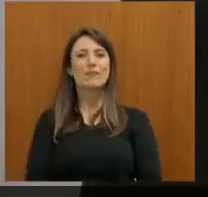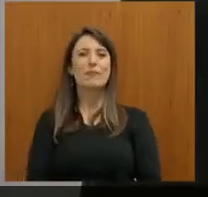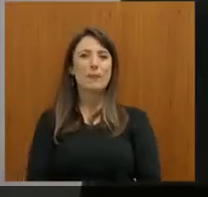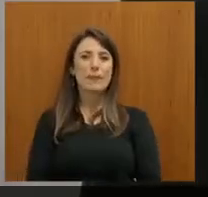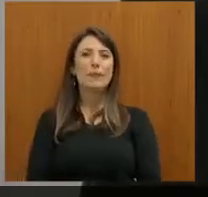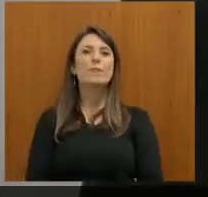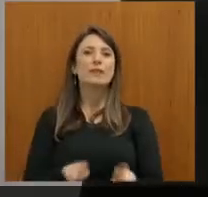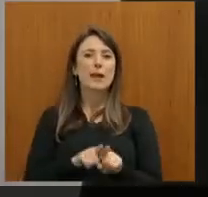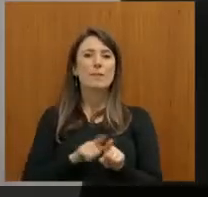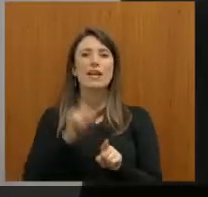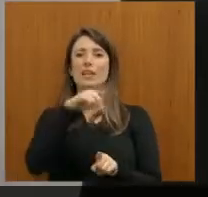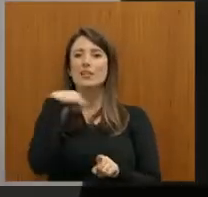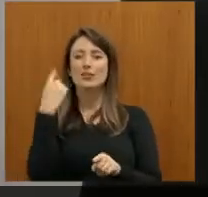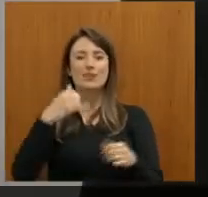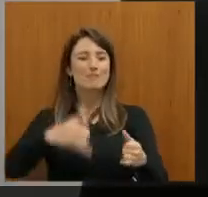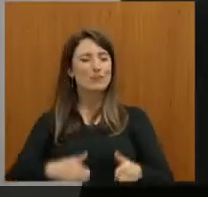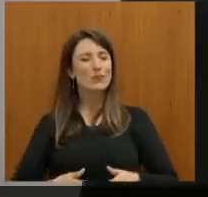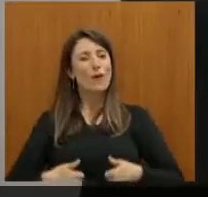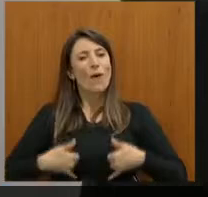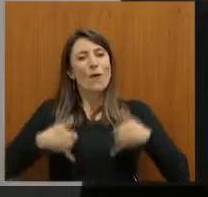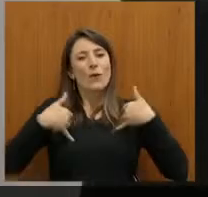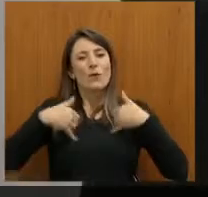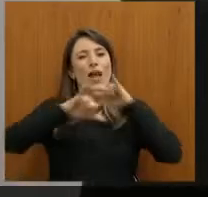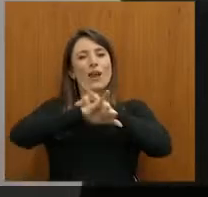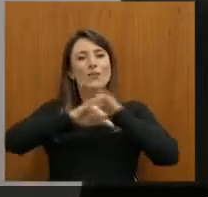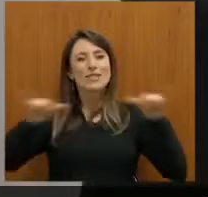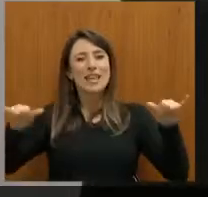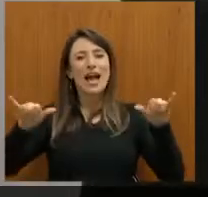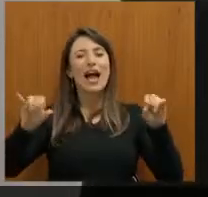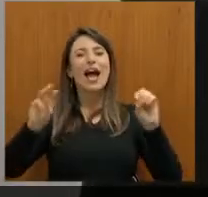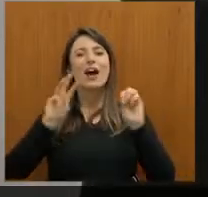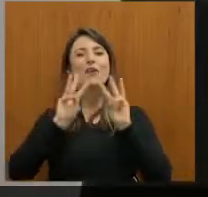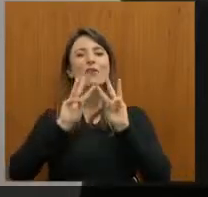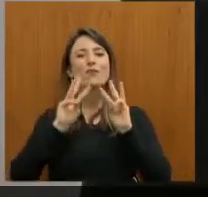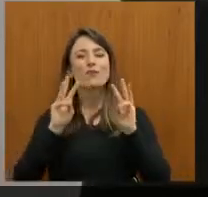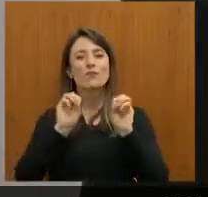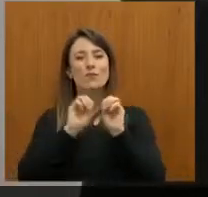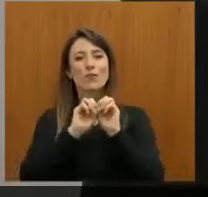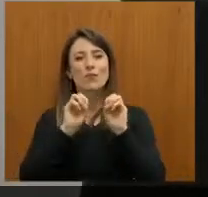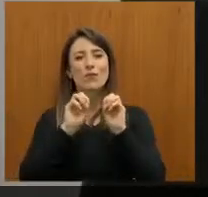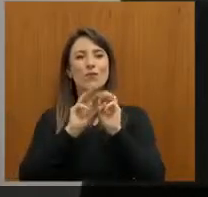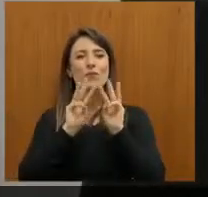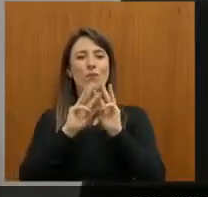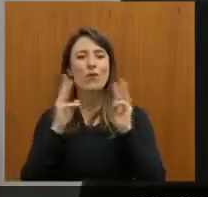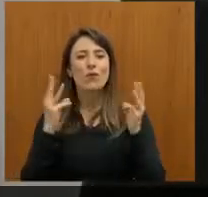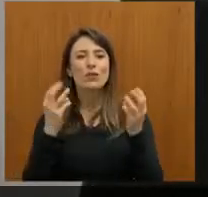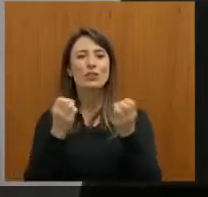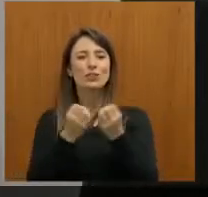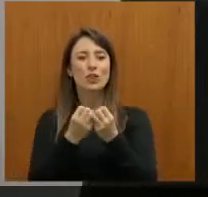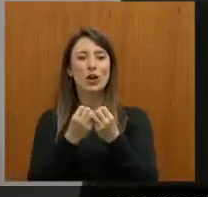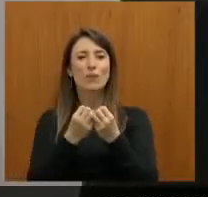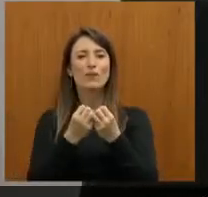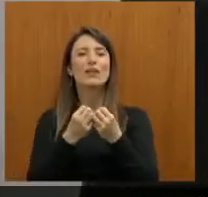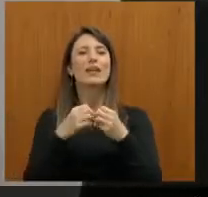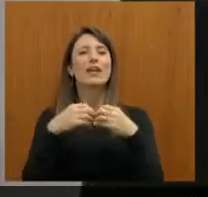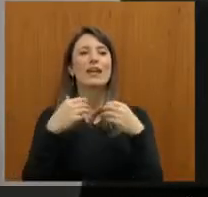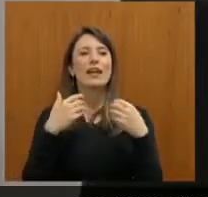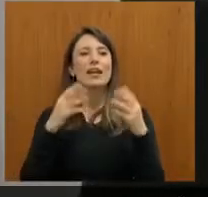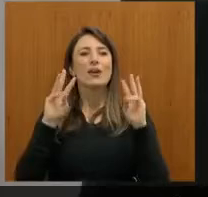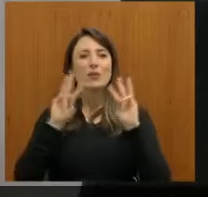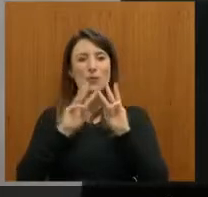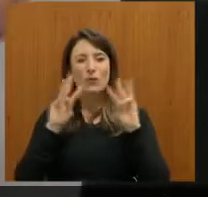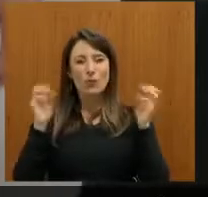temos o orgulho de anunciar workshopping que será um curso de formação para vereadoras e